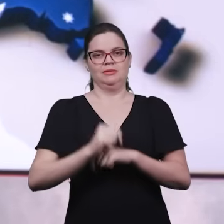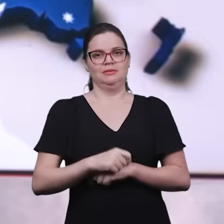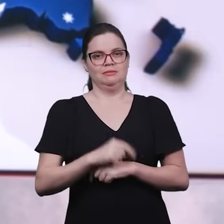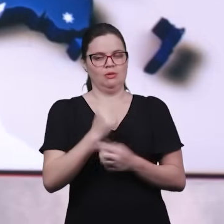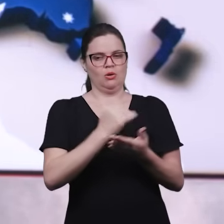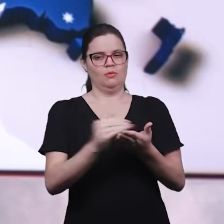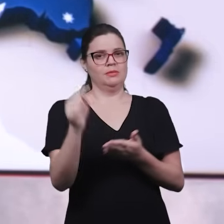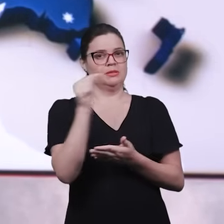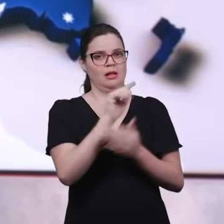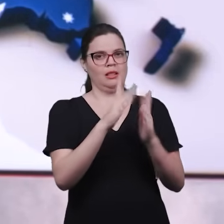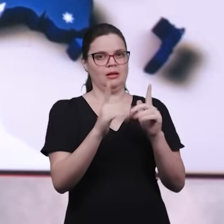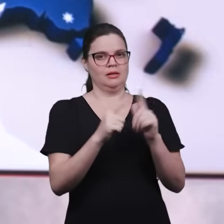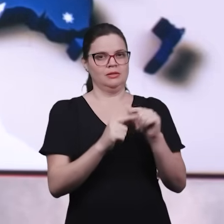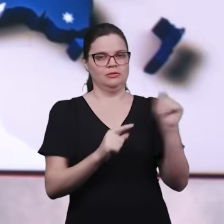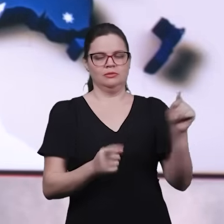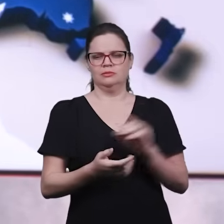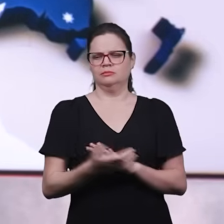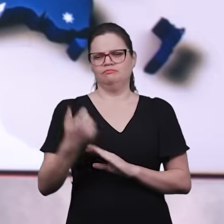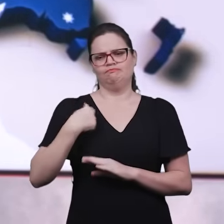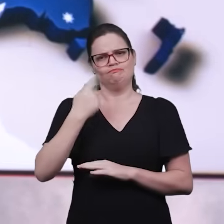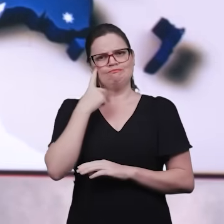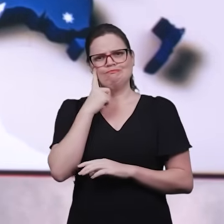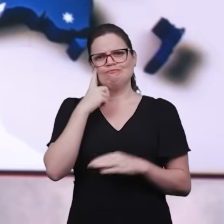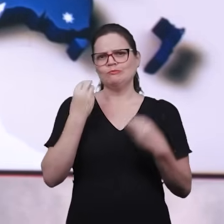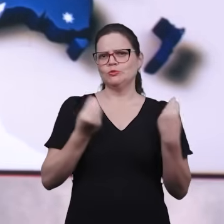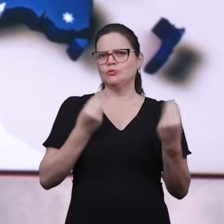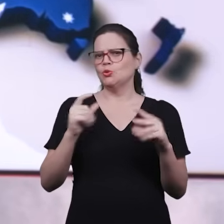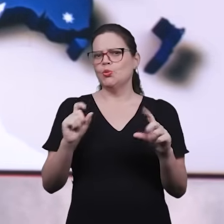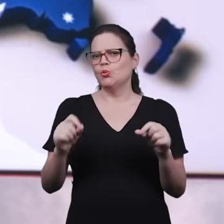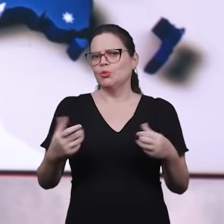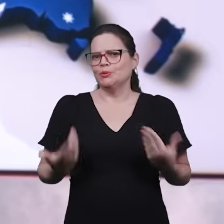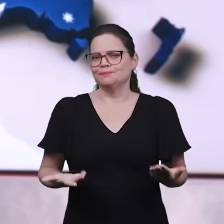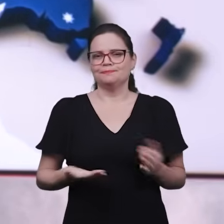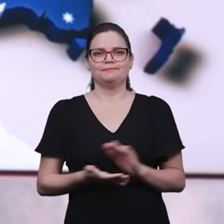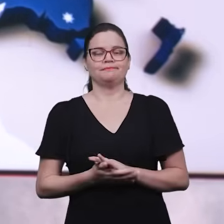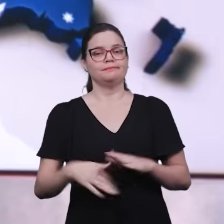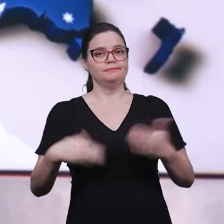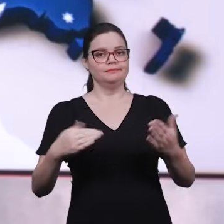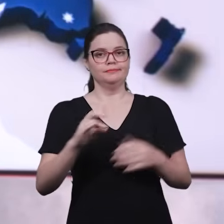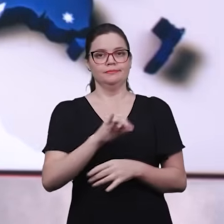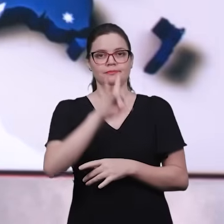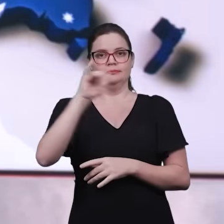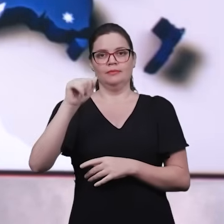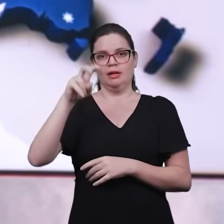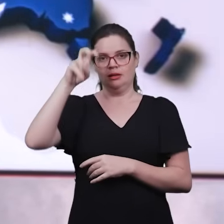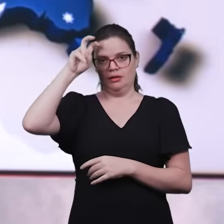na expectativa do que seria aquilo. Numa quinta-feira,